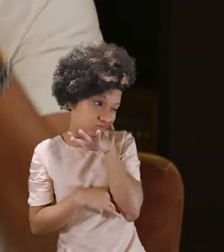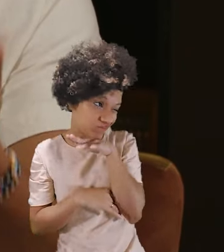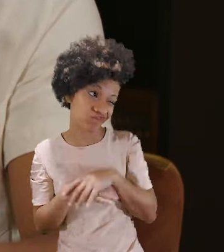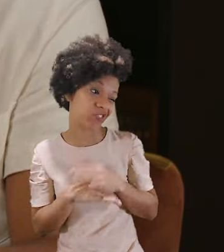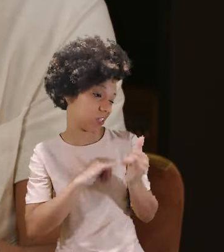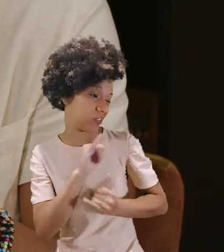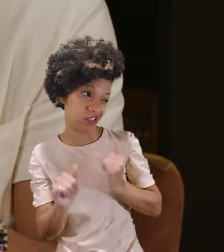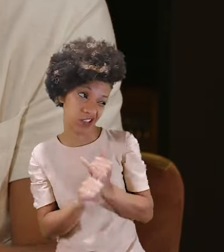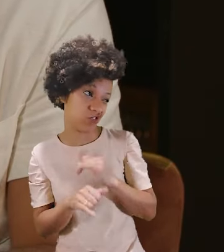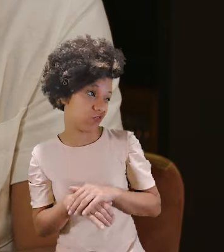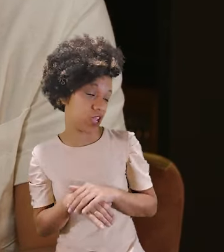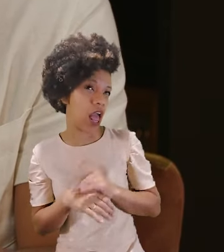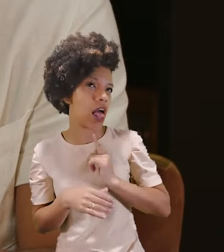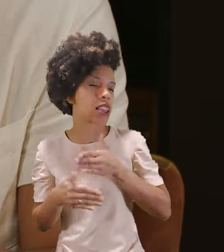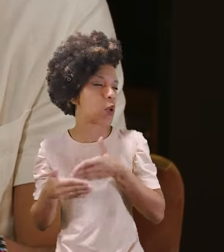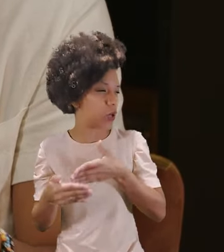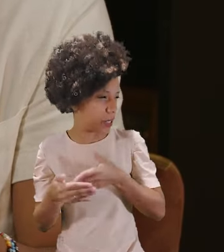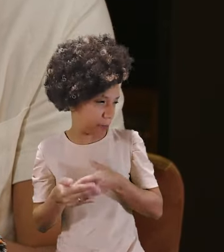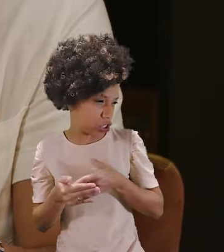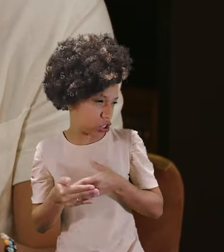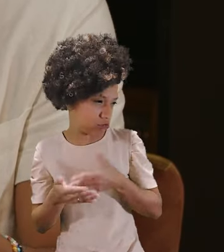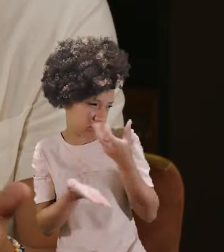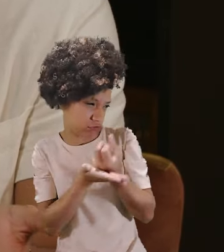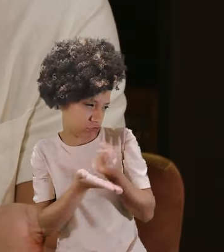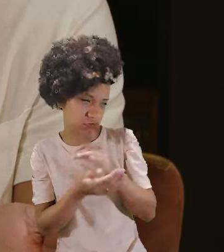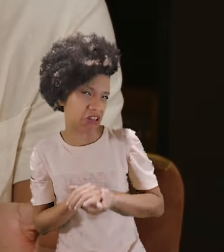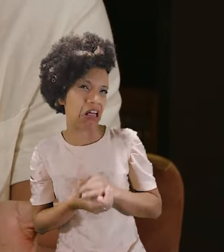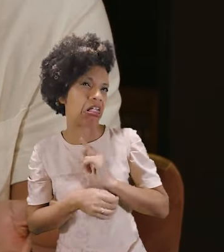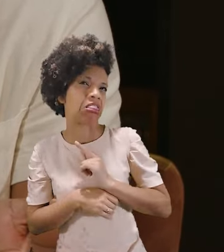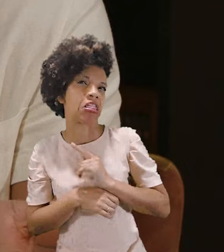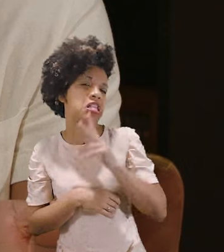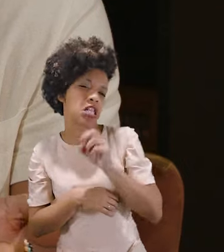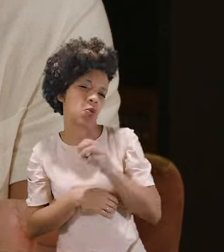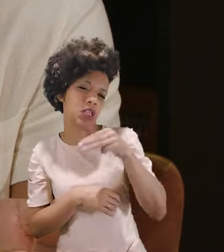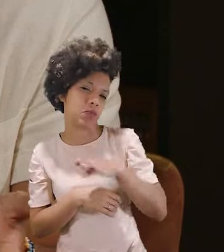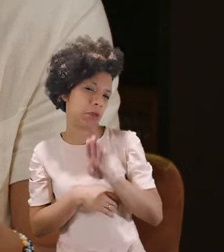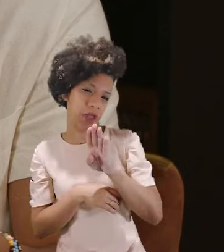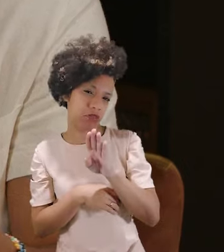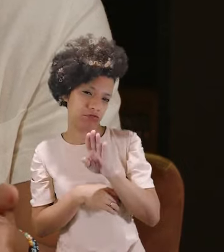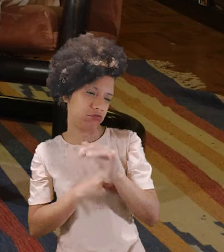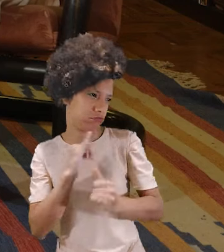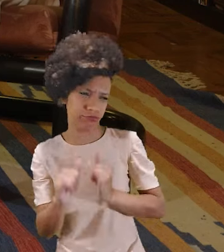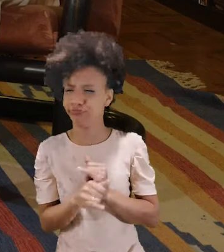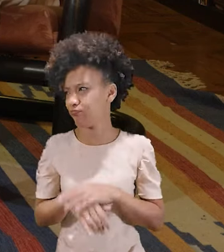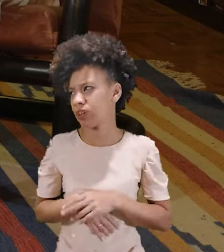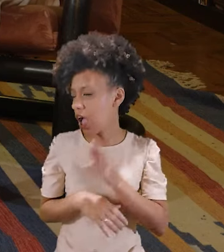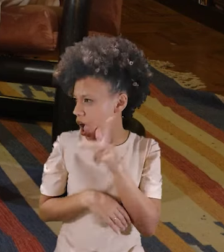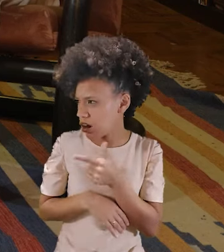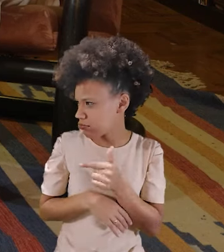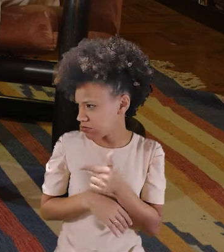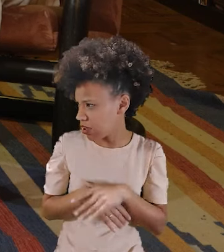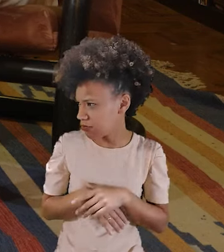a internet aquele tal você tem um limite de dados e toda a gente tem 50 ml de diário assim ser nada não